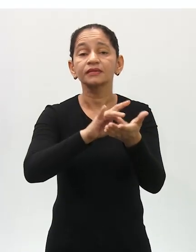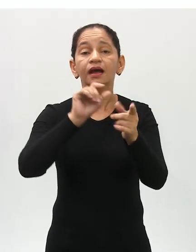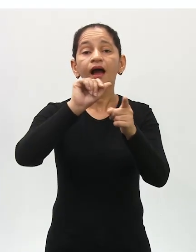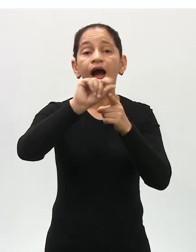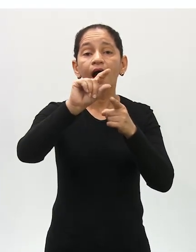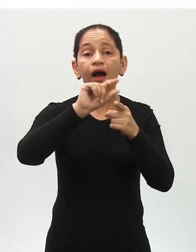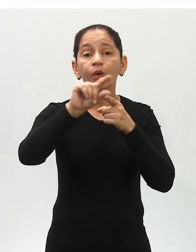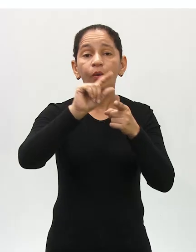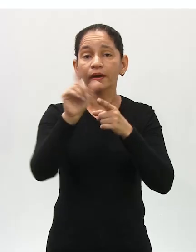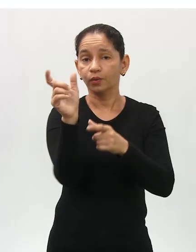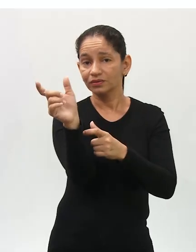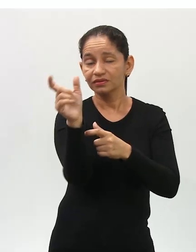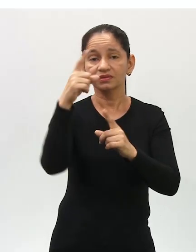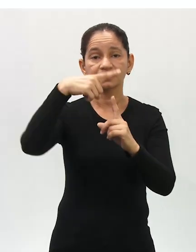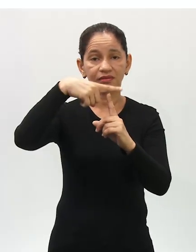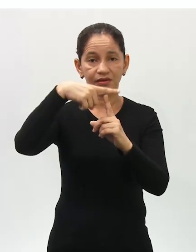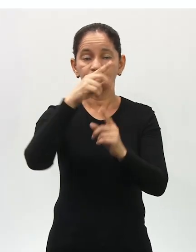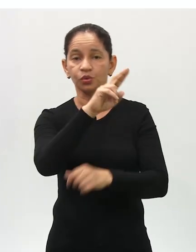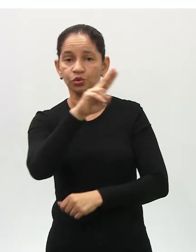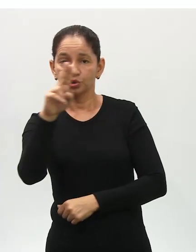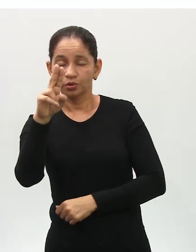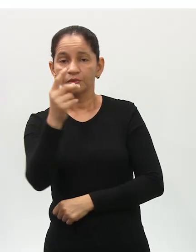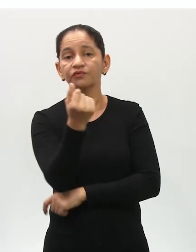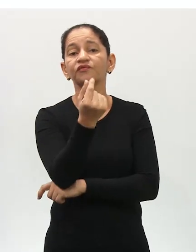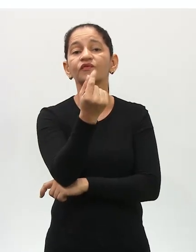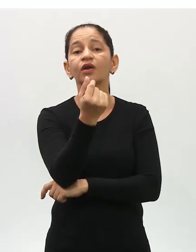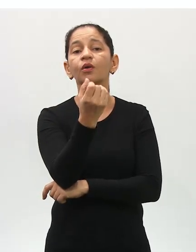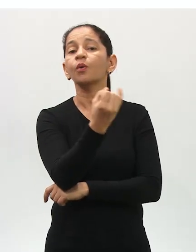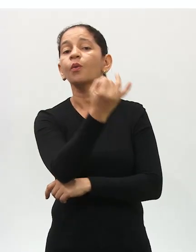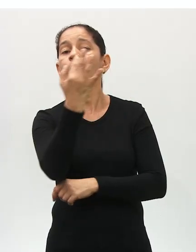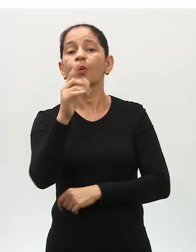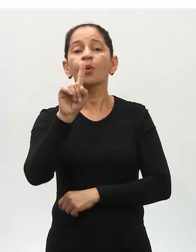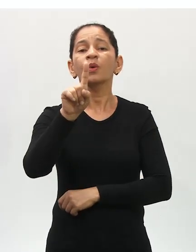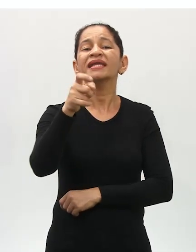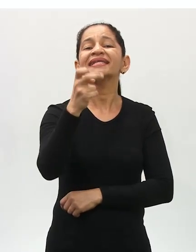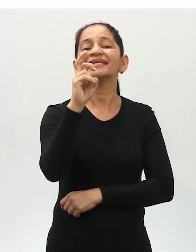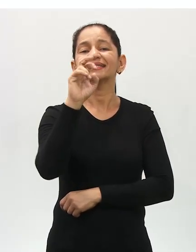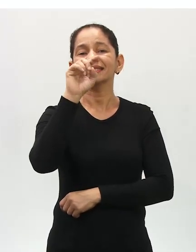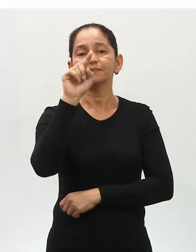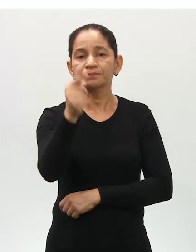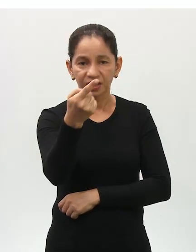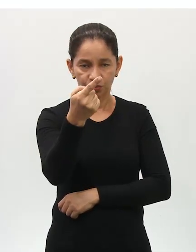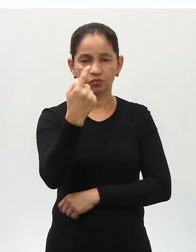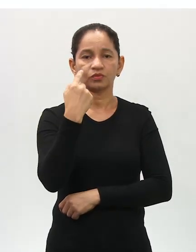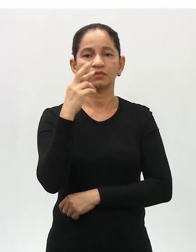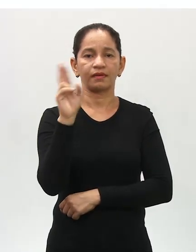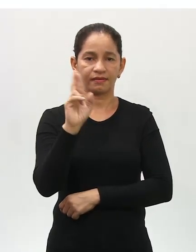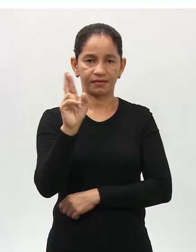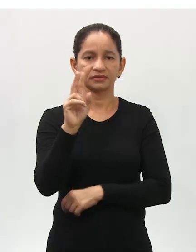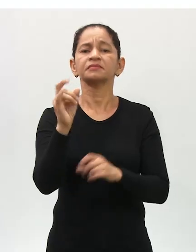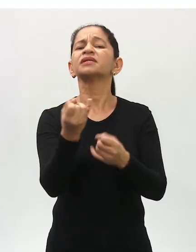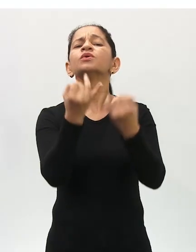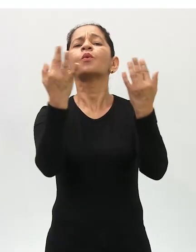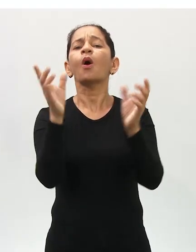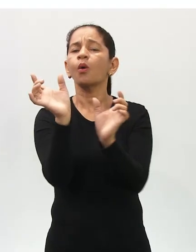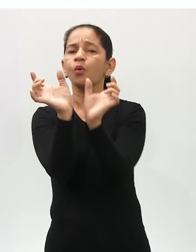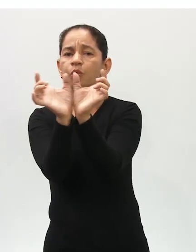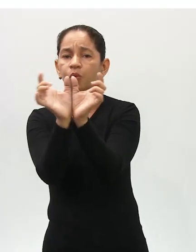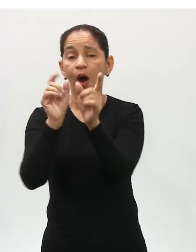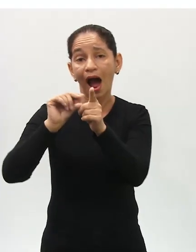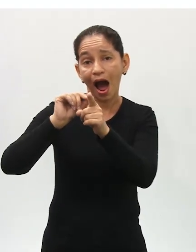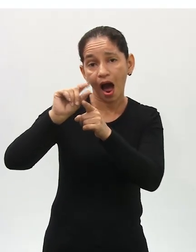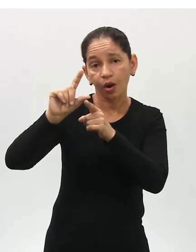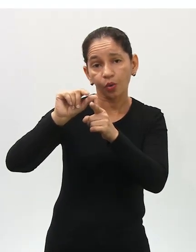meio de aluguel e arrendamento, tá, no valor, ó, de 15 mil. Isso utilizando